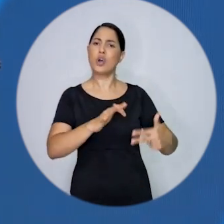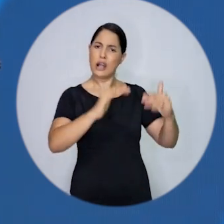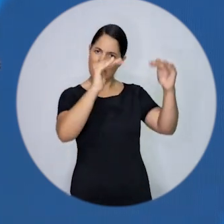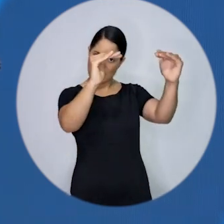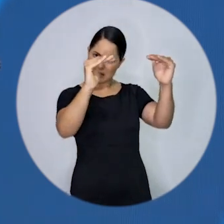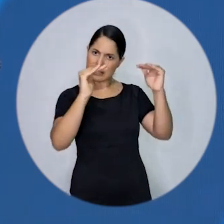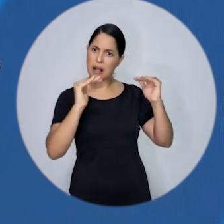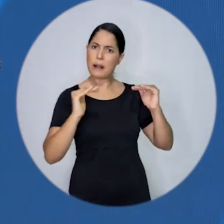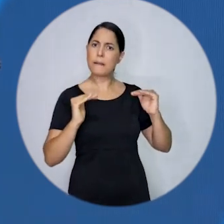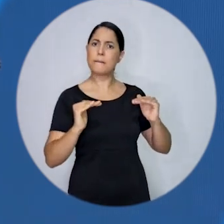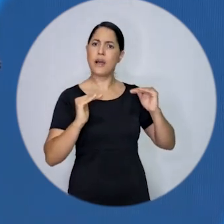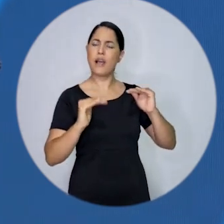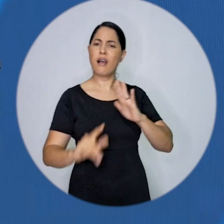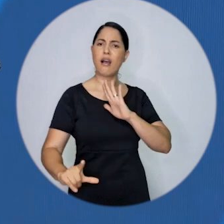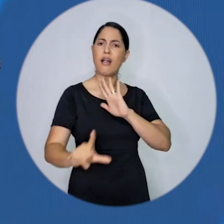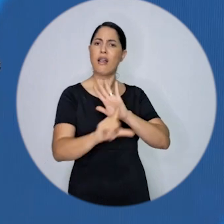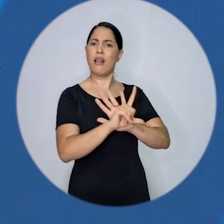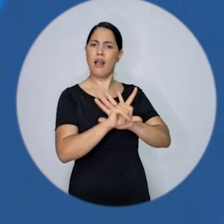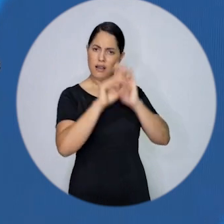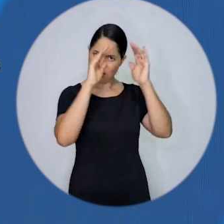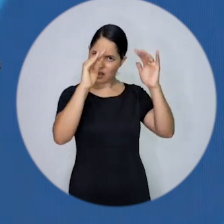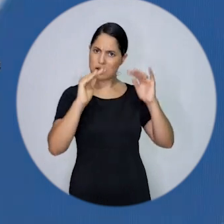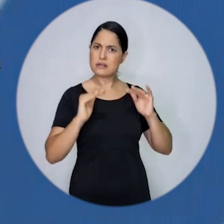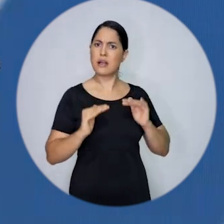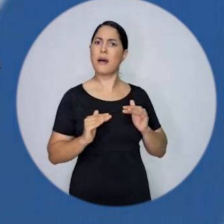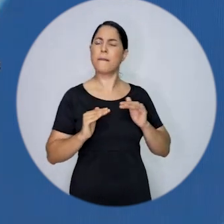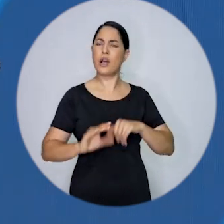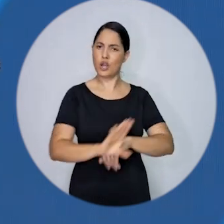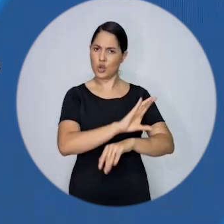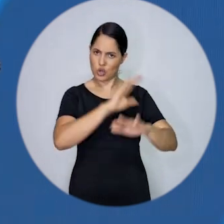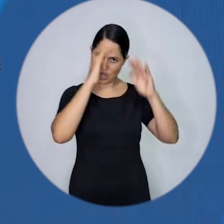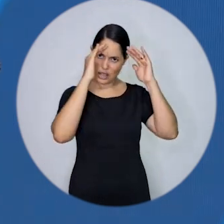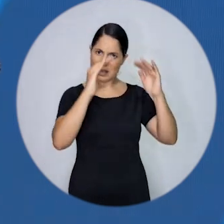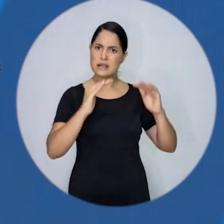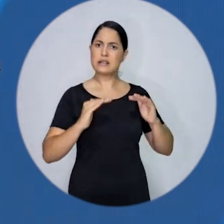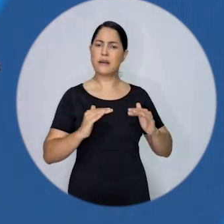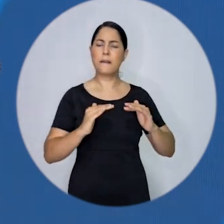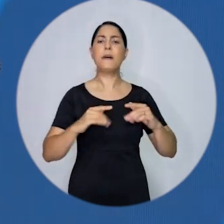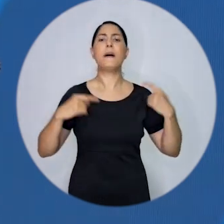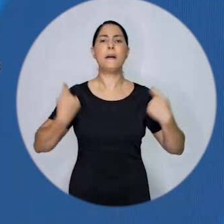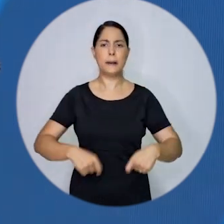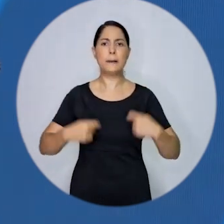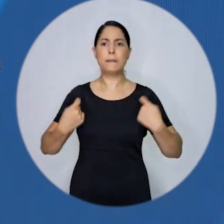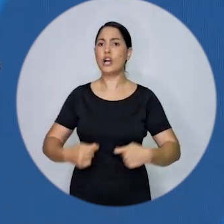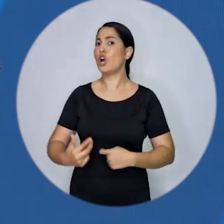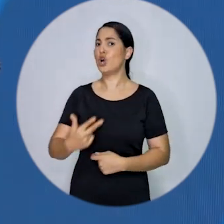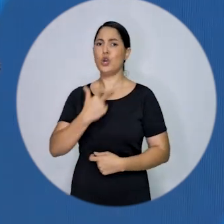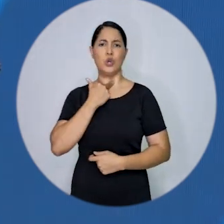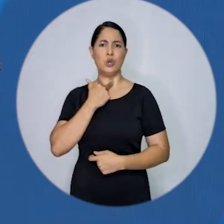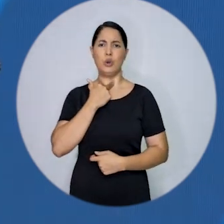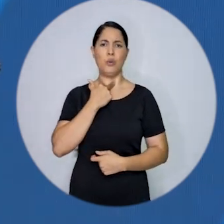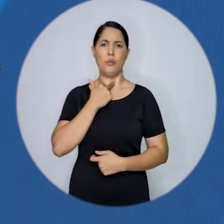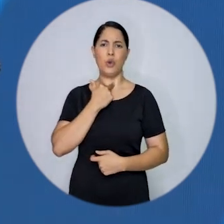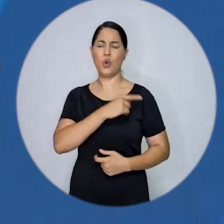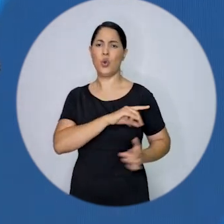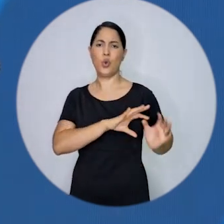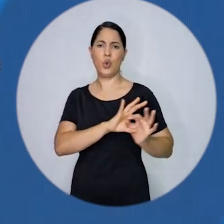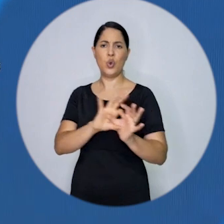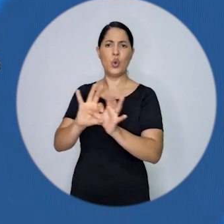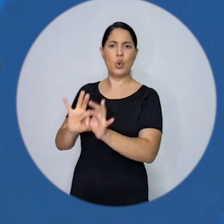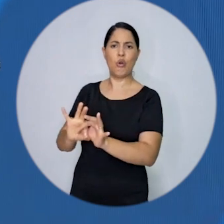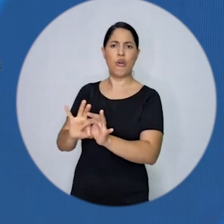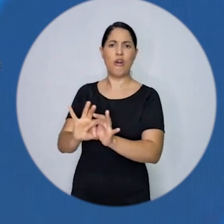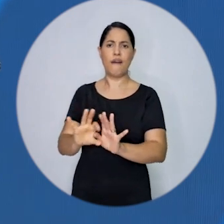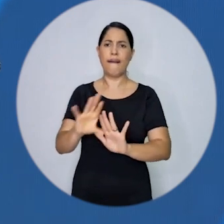judiciário o respeito às leis e à Constituição, que não podem ser suplantadas por